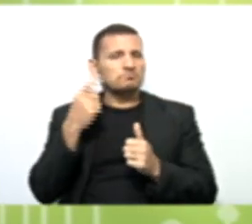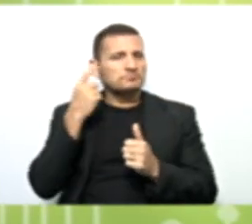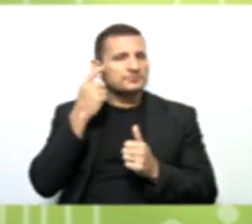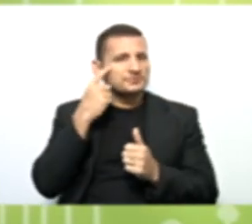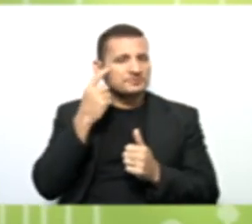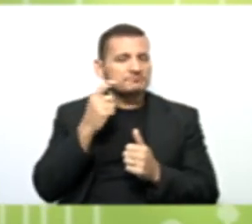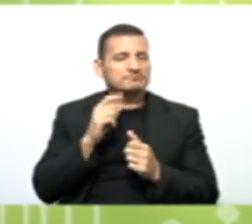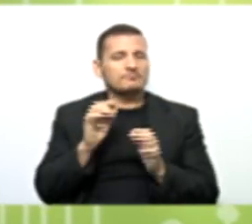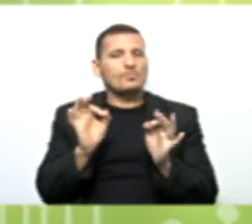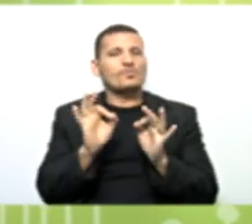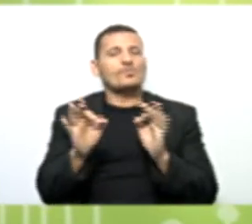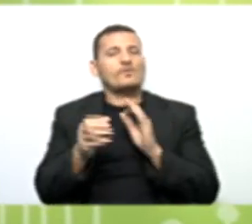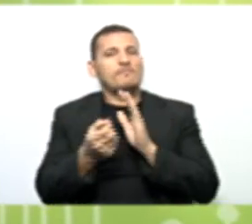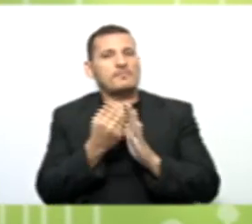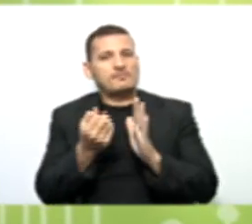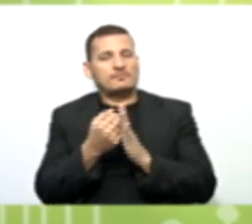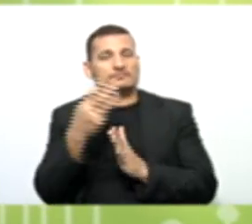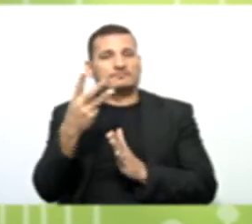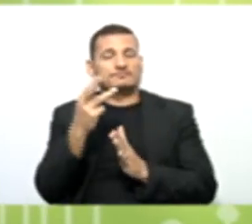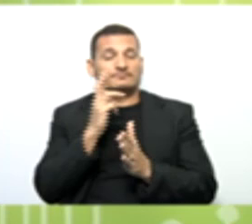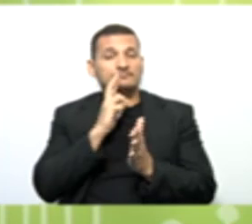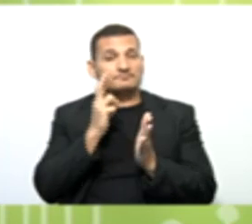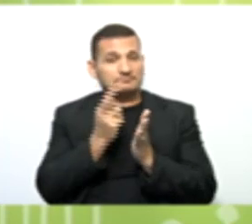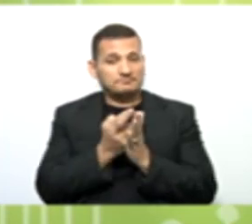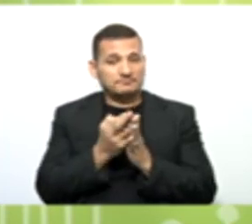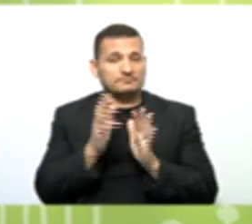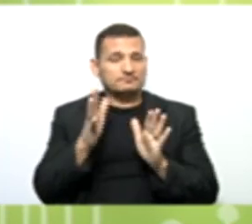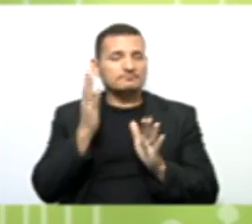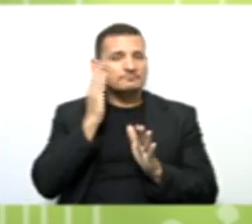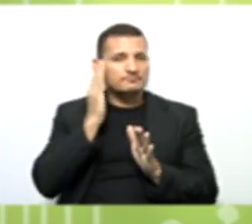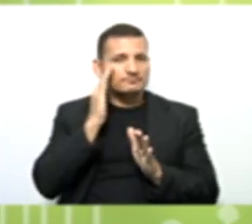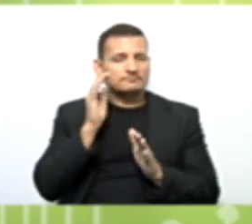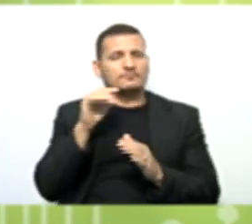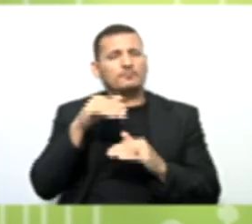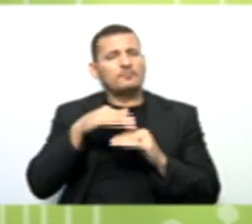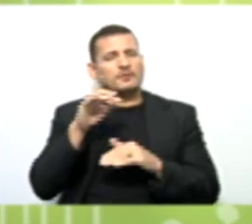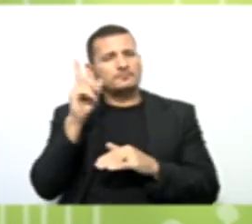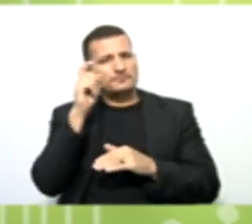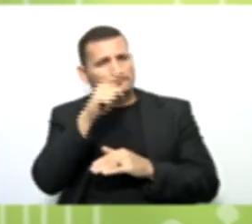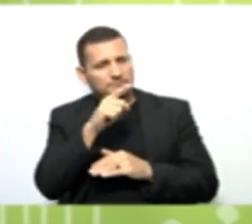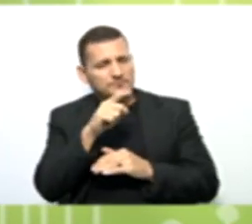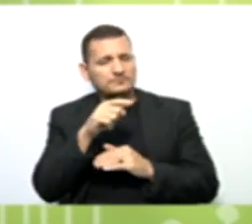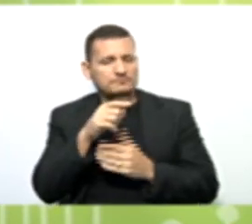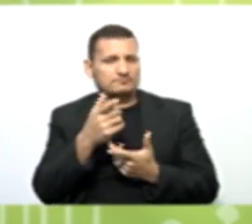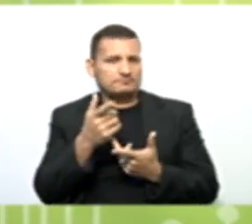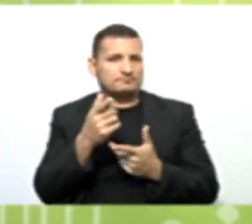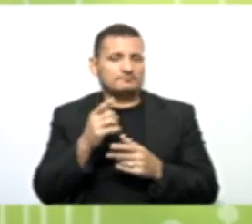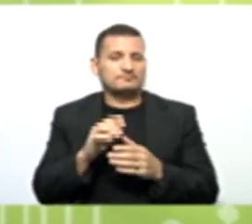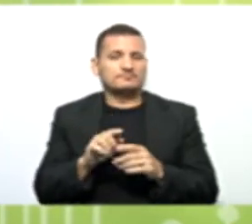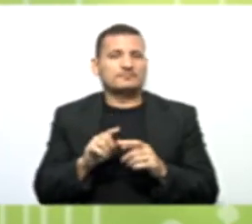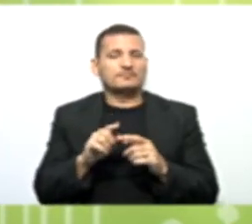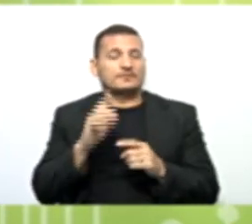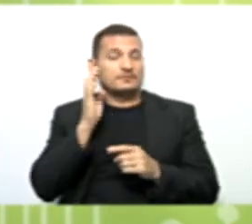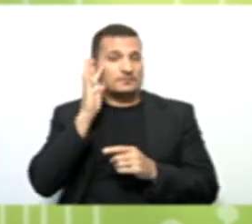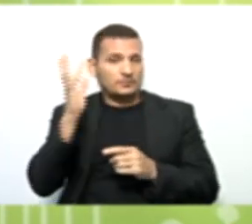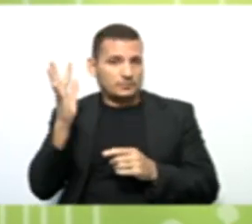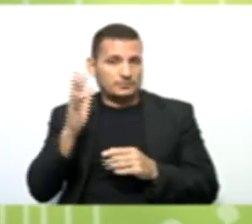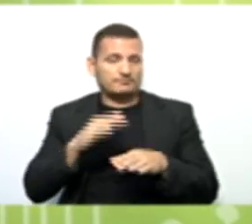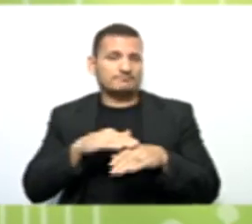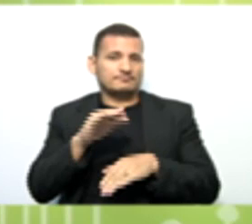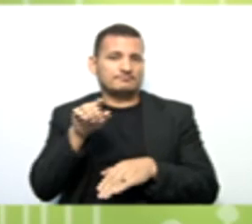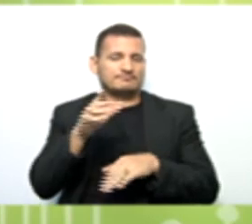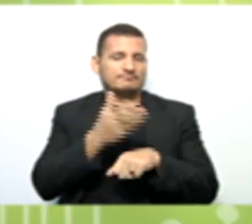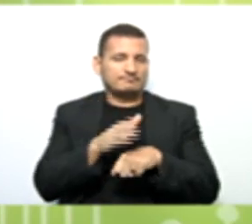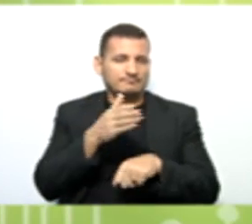ia mandar aí a resolução dessa questão número 3. Eu sei que ela é um pouquinho mais complicada do que as outras questões mais teóricas, certo? Ela é uma